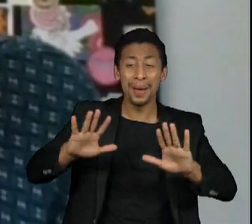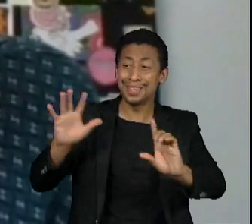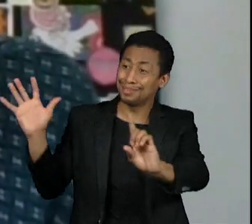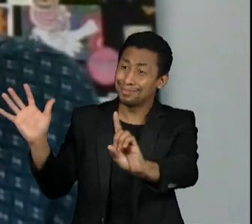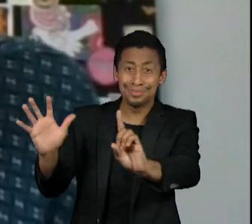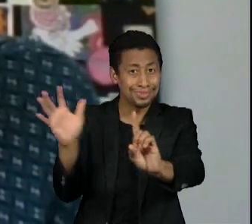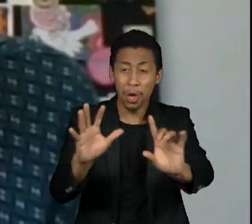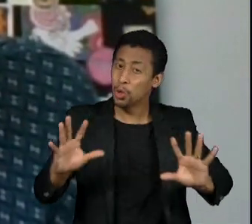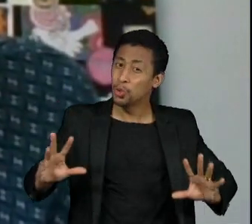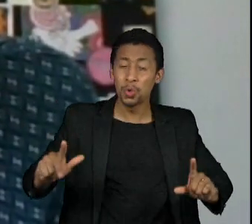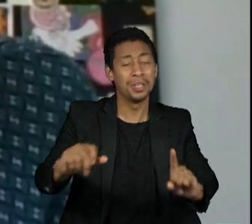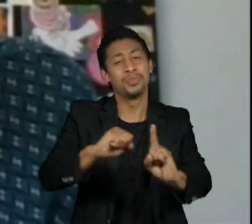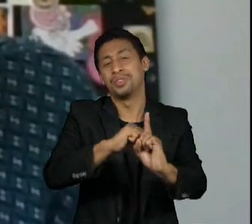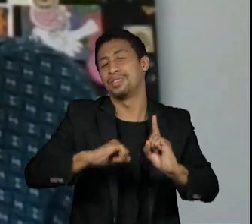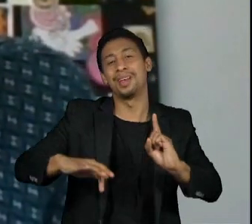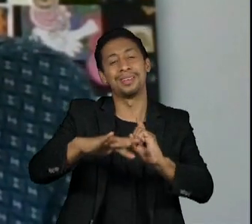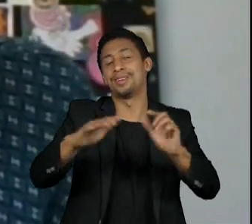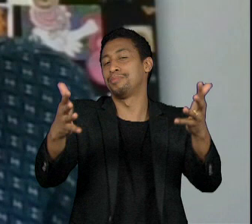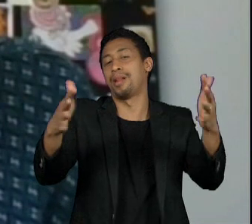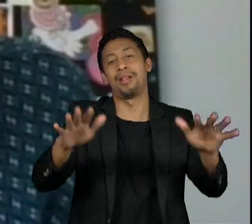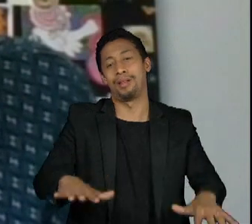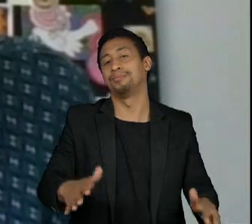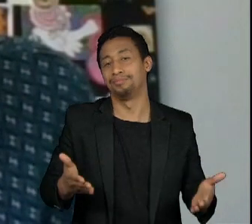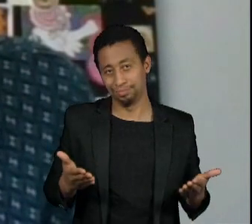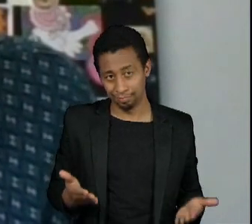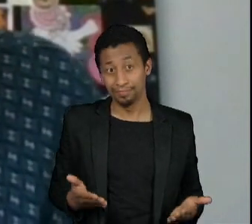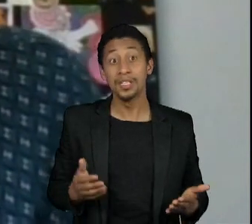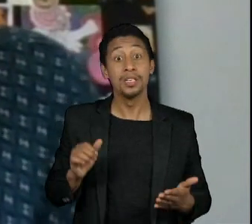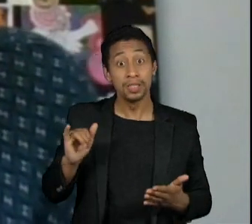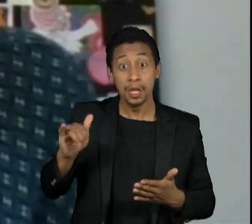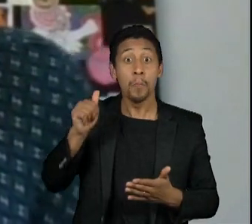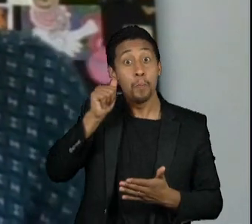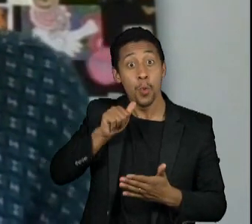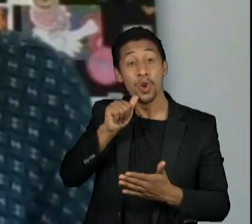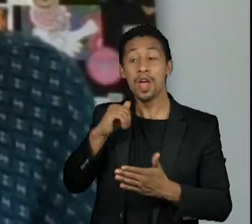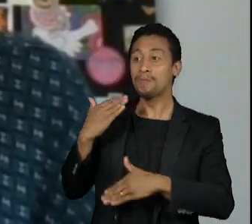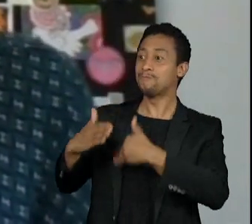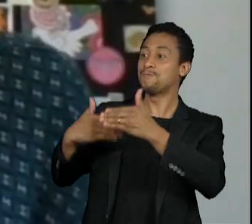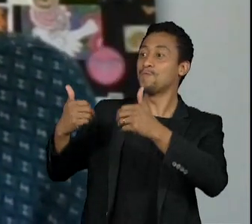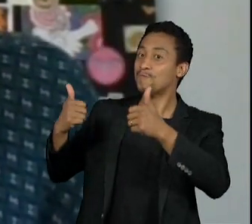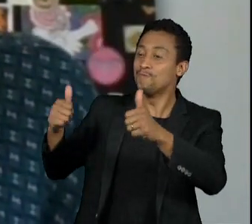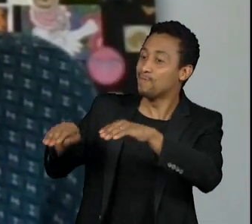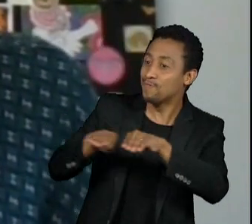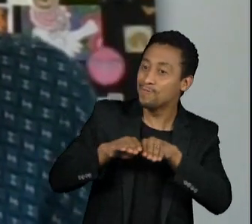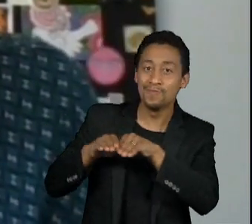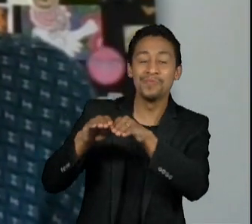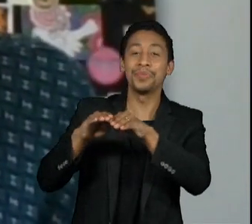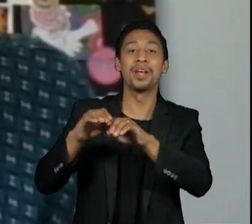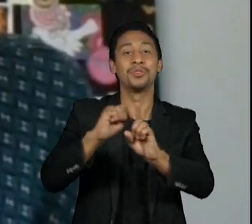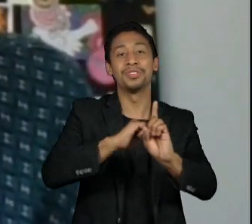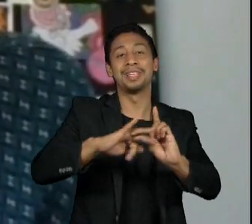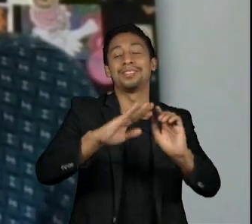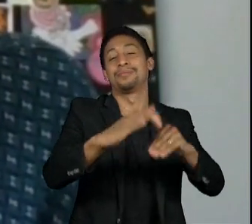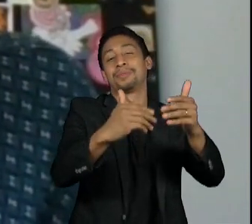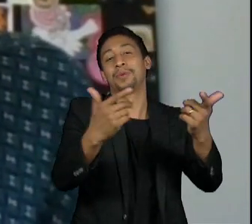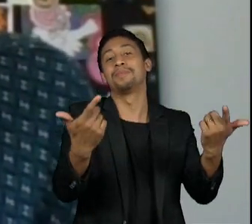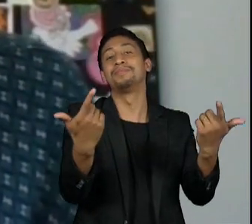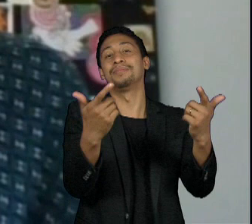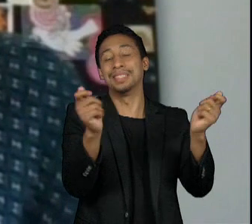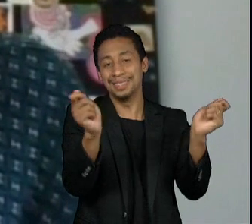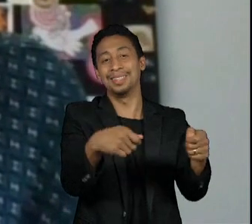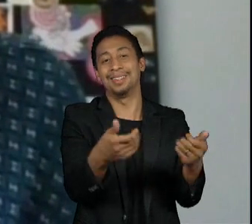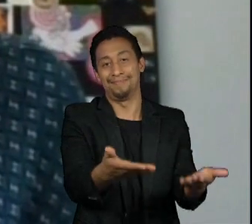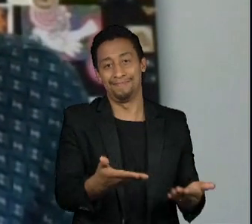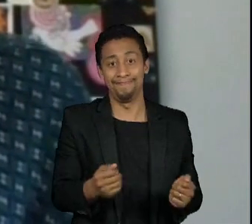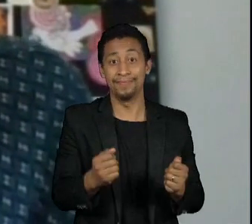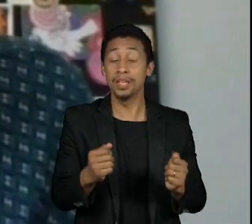direitos garantidos, é uma sociedade mais justa, mais igualitária, mais interessante para todos nós, né? Então, esse é um tema que diz respeito a